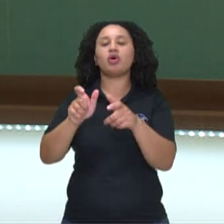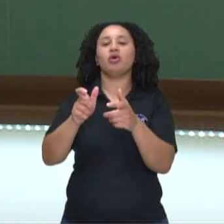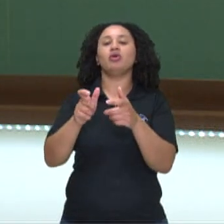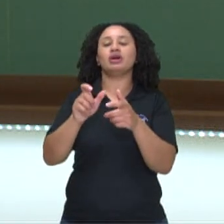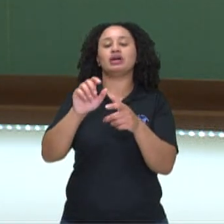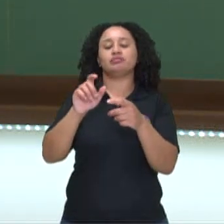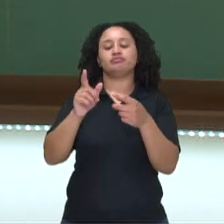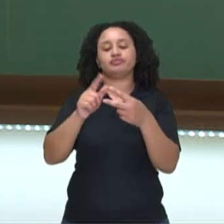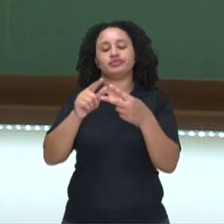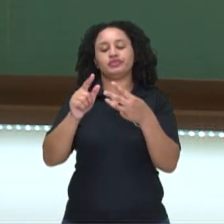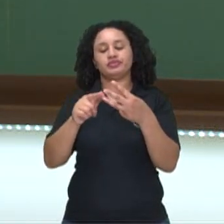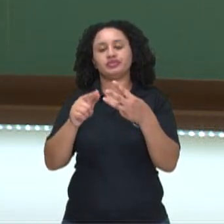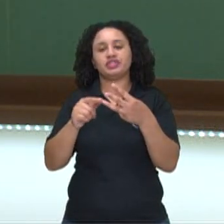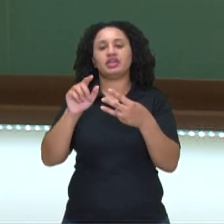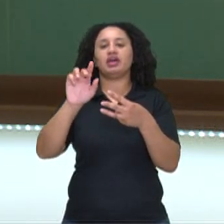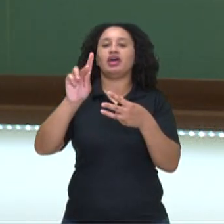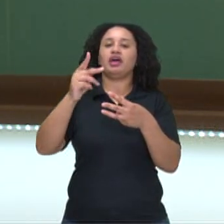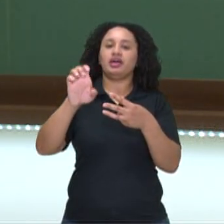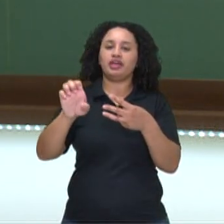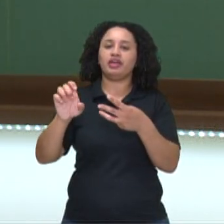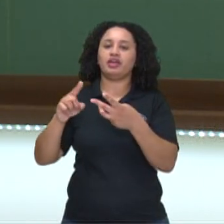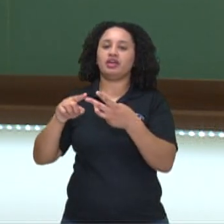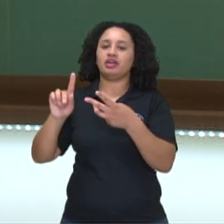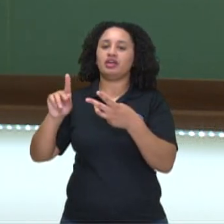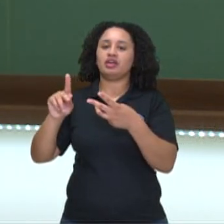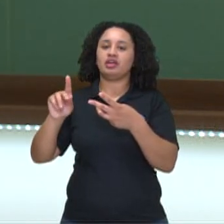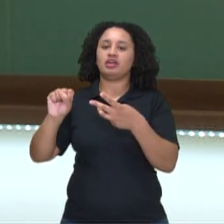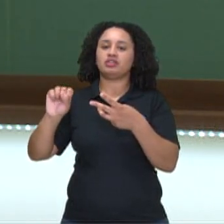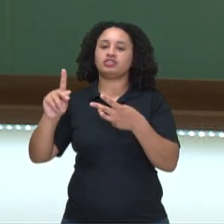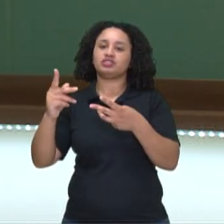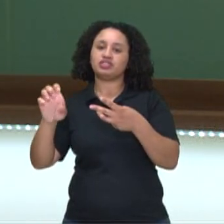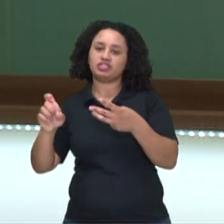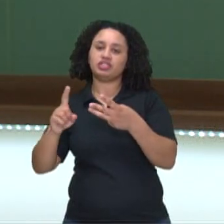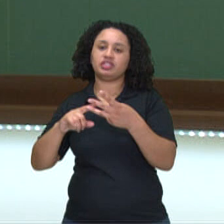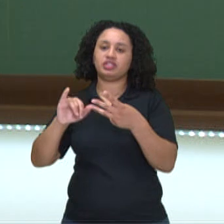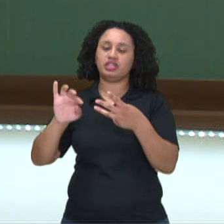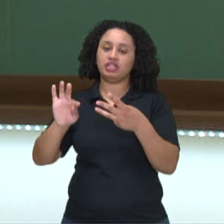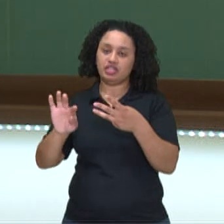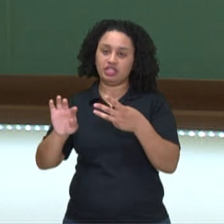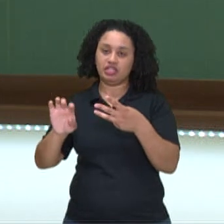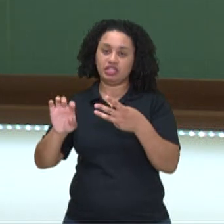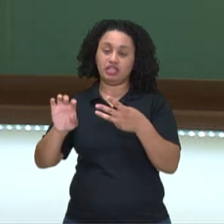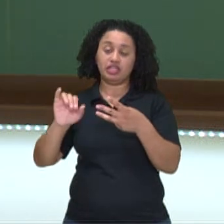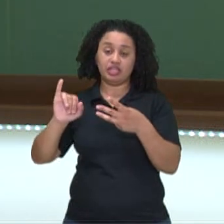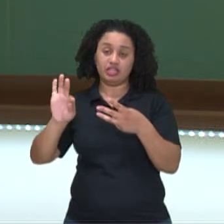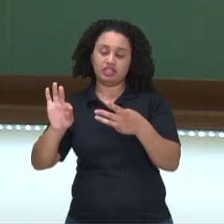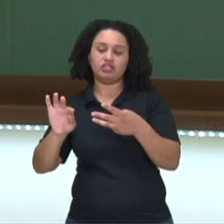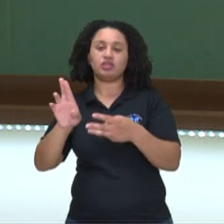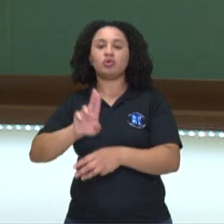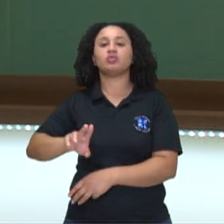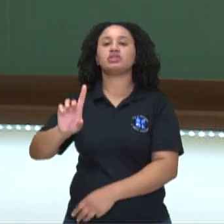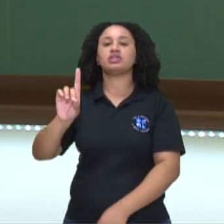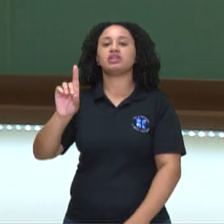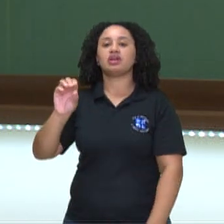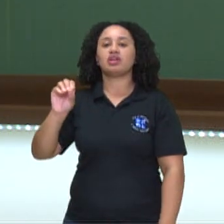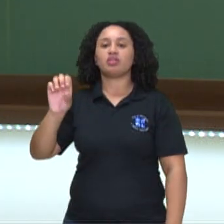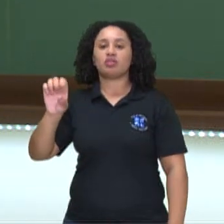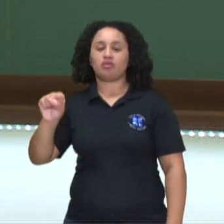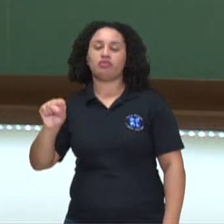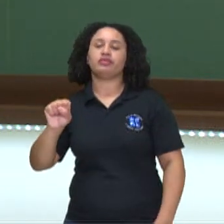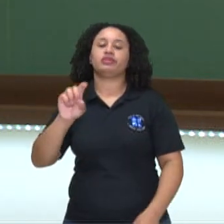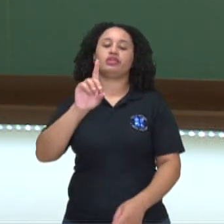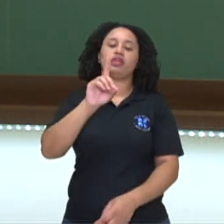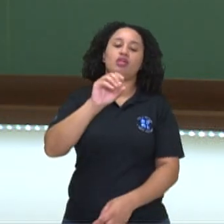she e it, como eu disse para vocês, será utilizado o auxiliar does. Vai iniciar a frase, does